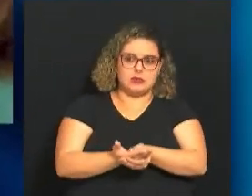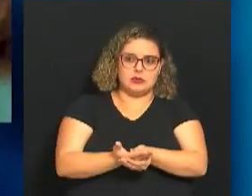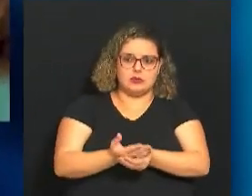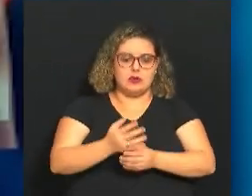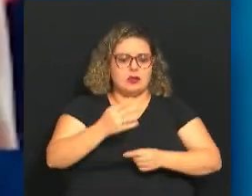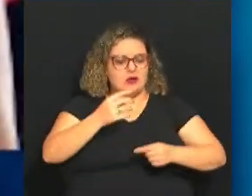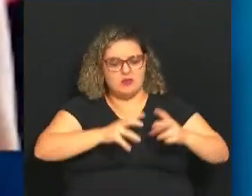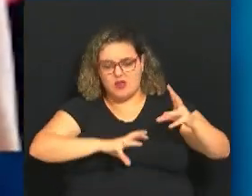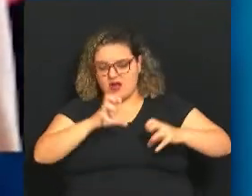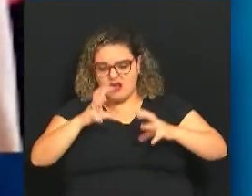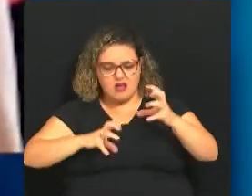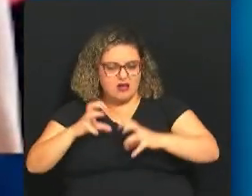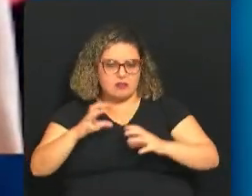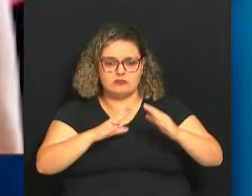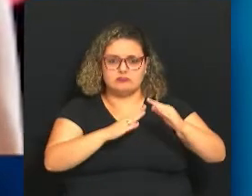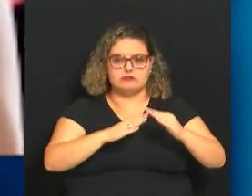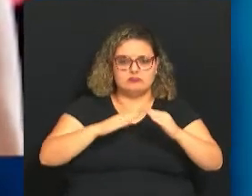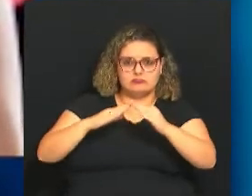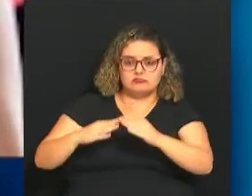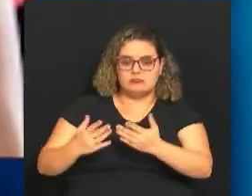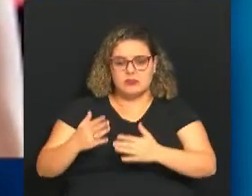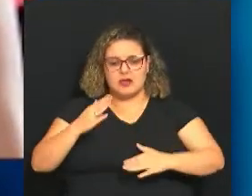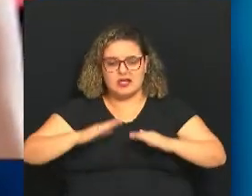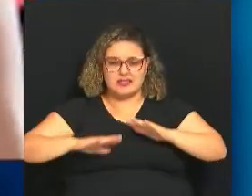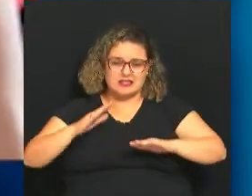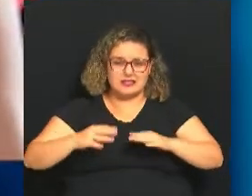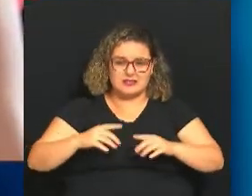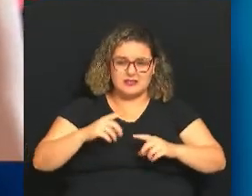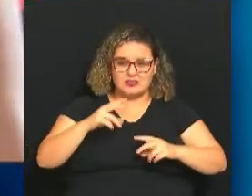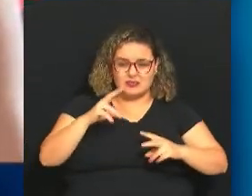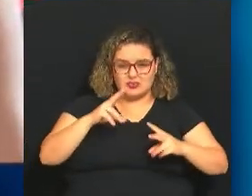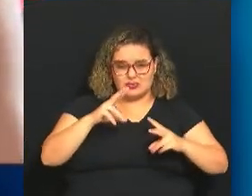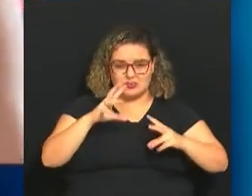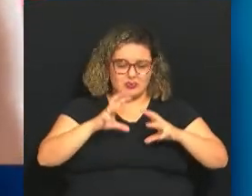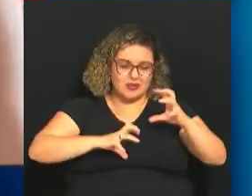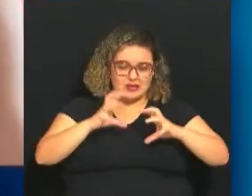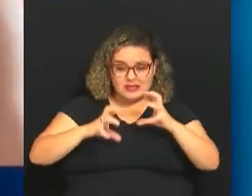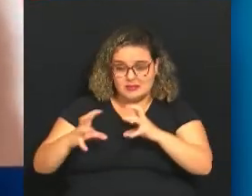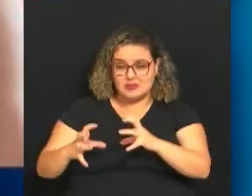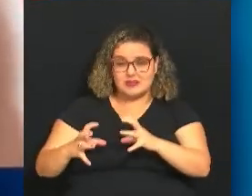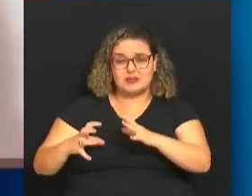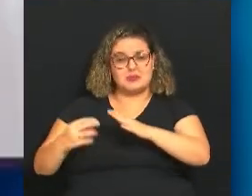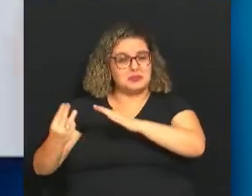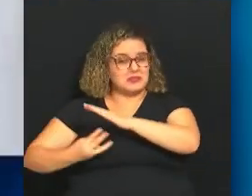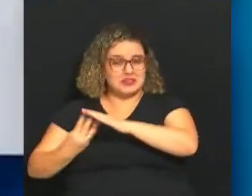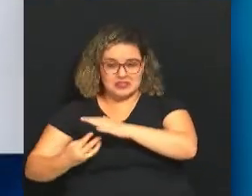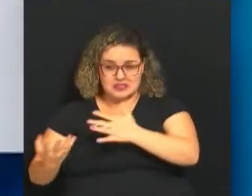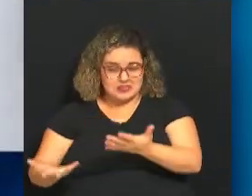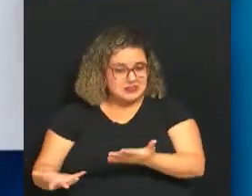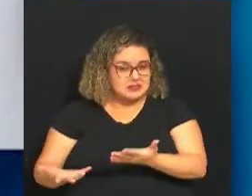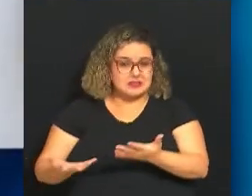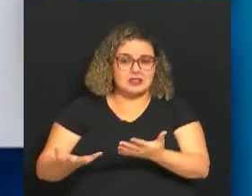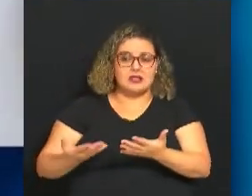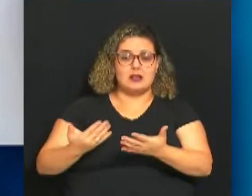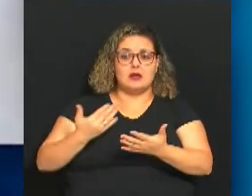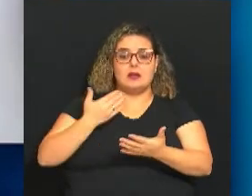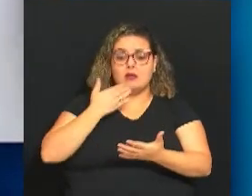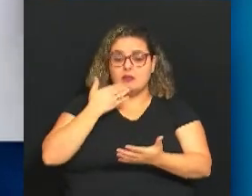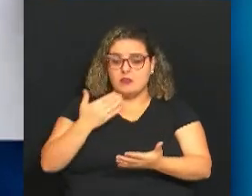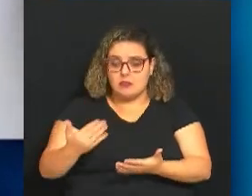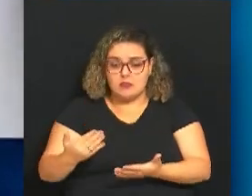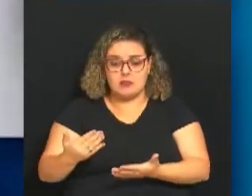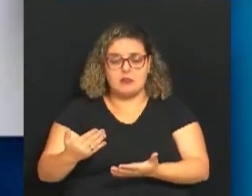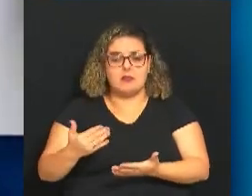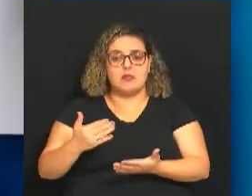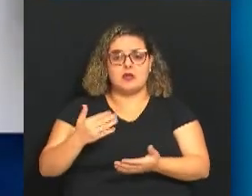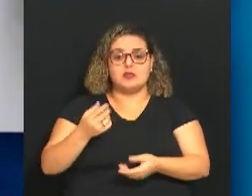entre moradores, desentendimentos com prestadores de serviço, ou até a questão de cobrança de inadimplentes,